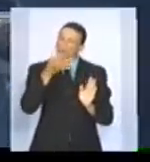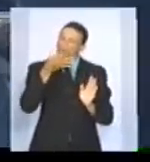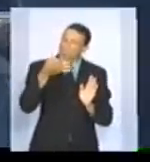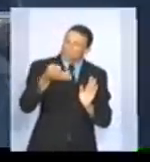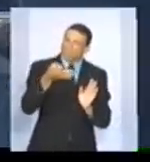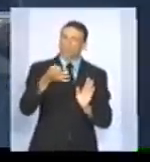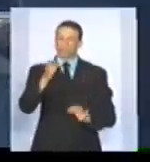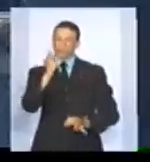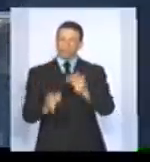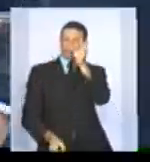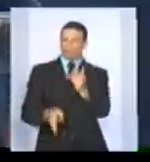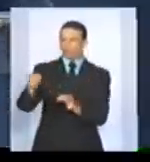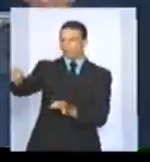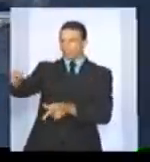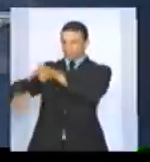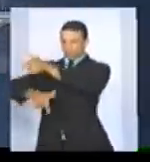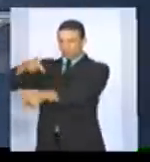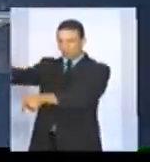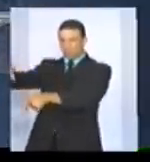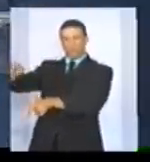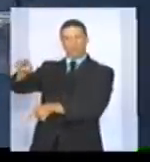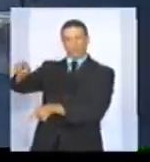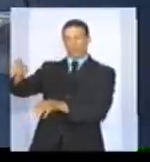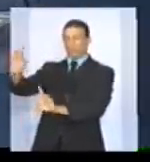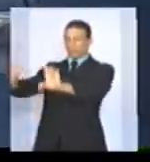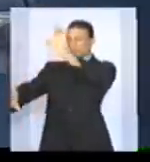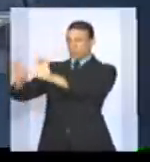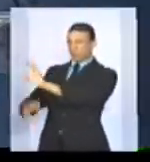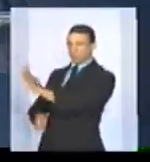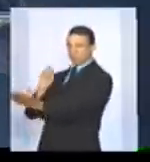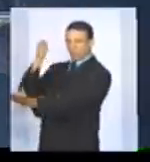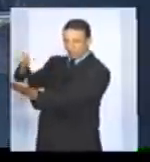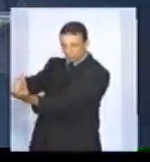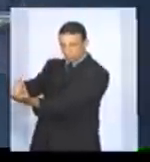justiça ao emprego do trabalhador em TV por assinatura. Muito obrigado, senhor ministro.